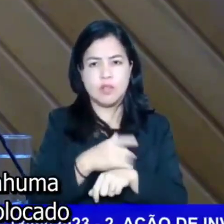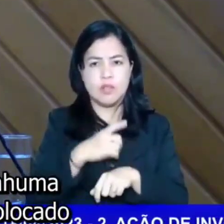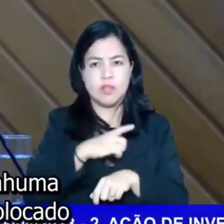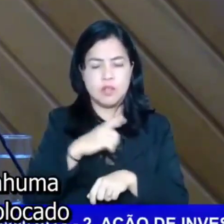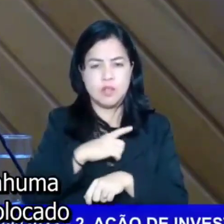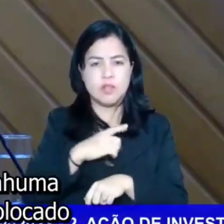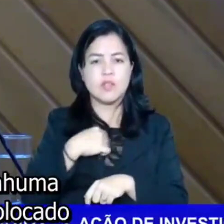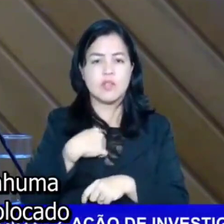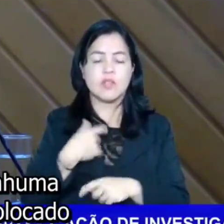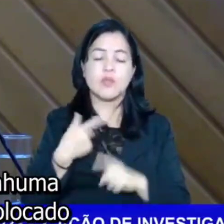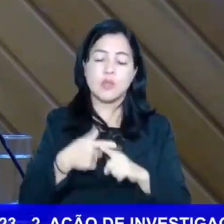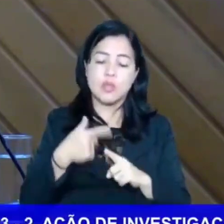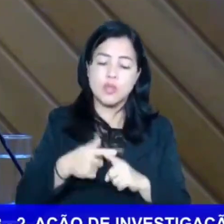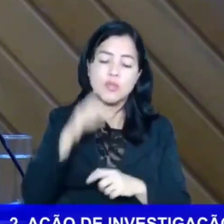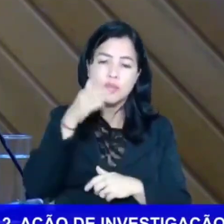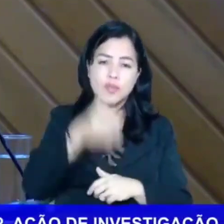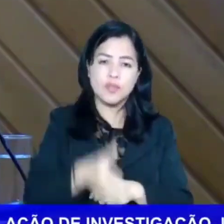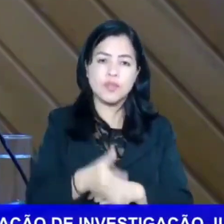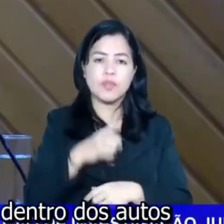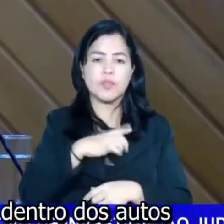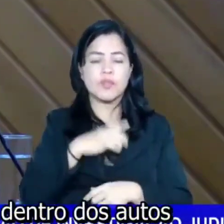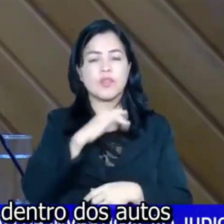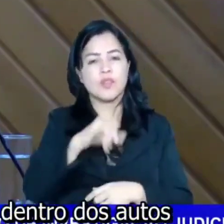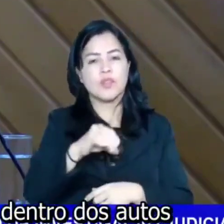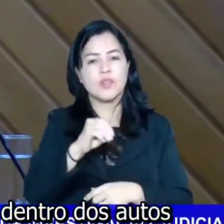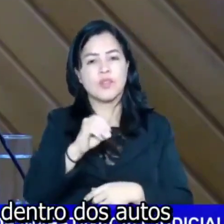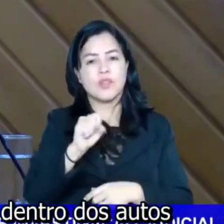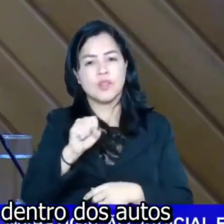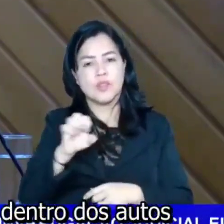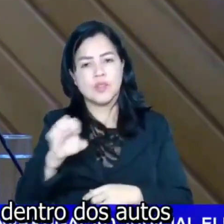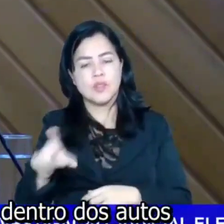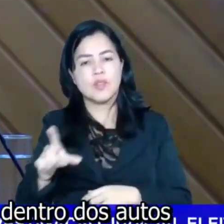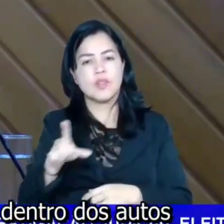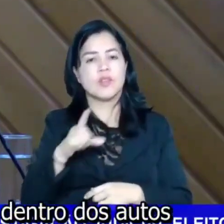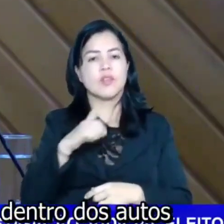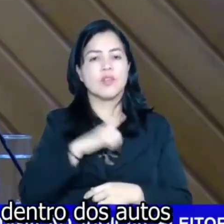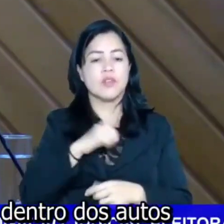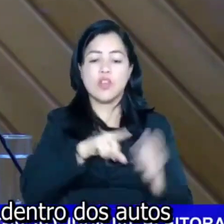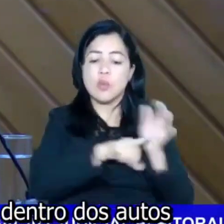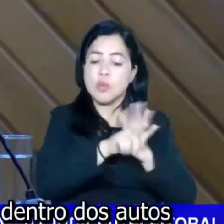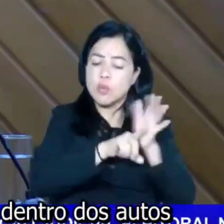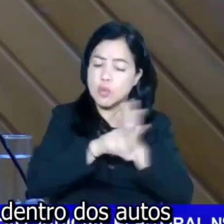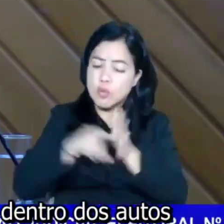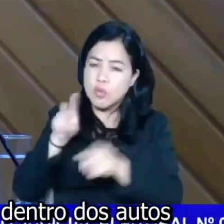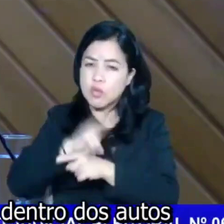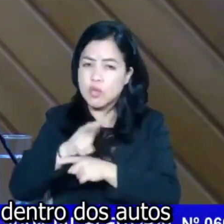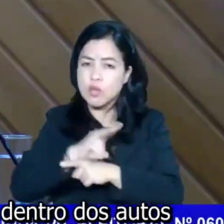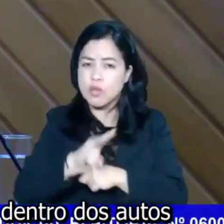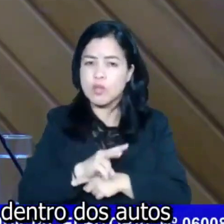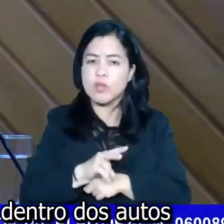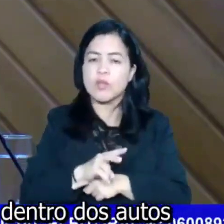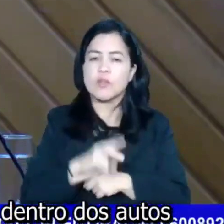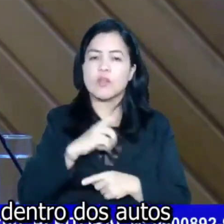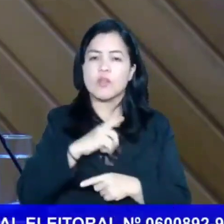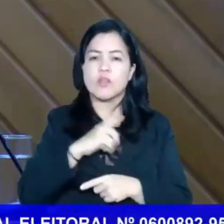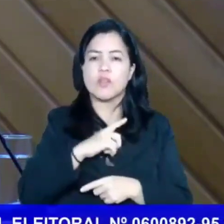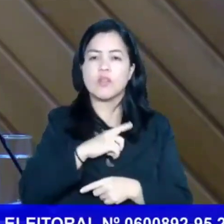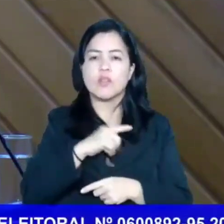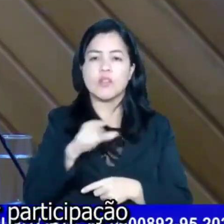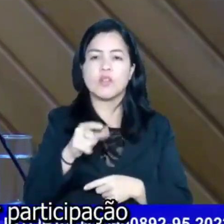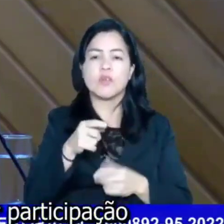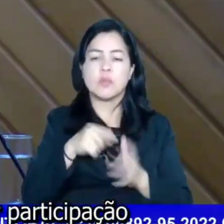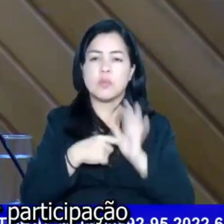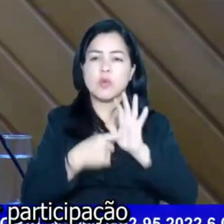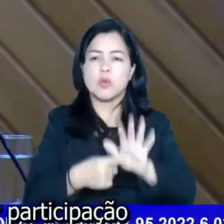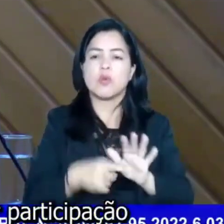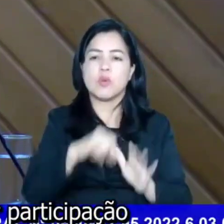apesar dele ter colocado José Carlos como parte investigada da AGE, ele afirma dentro dos autos